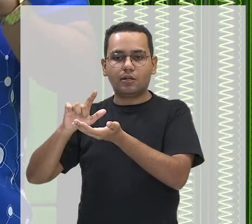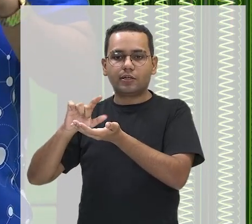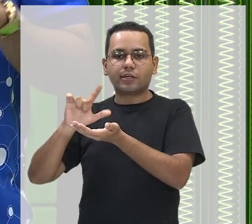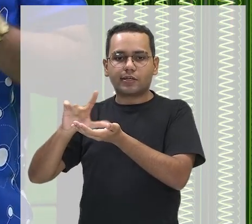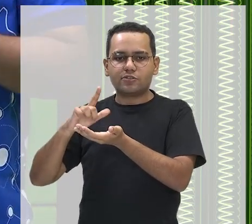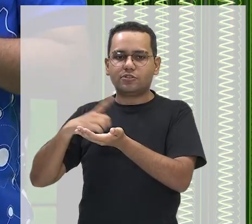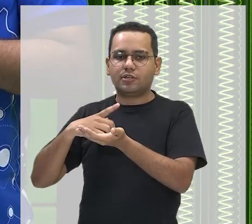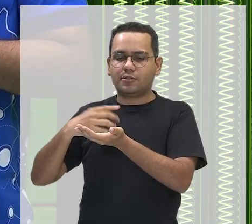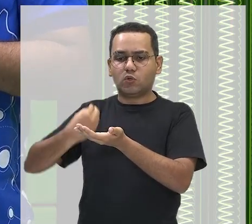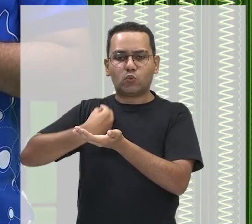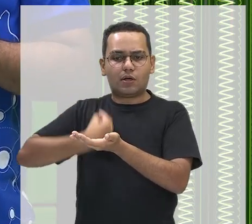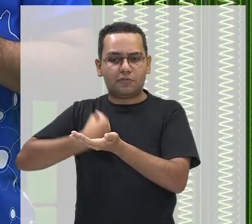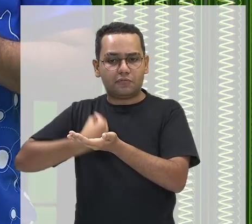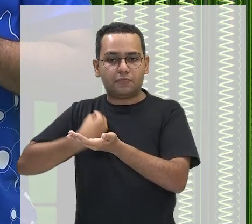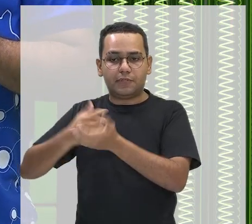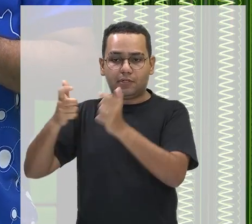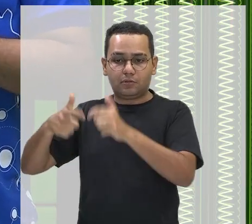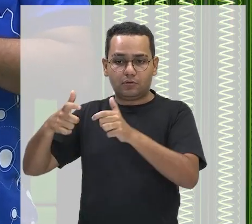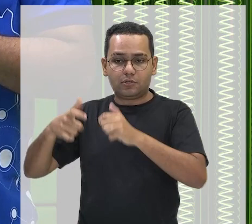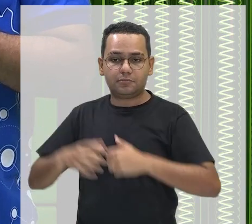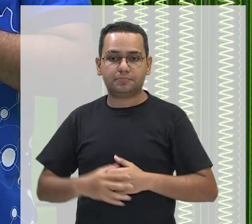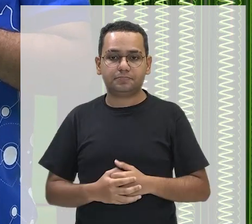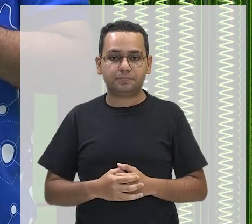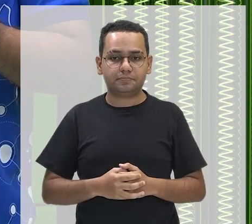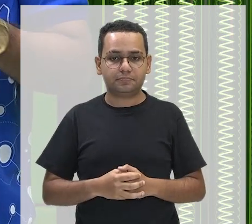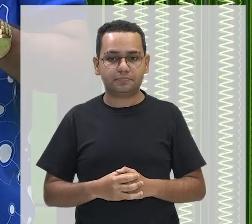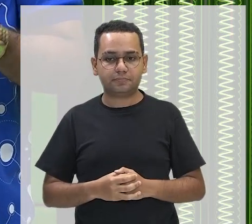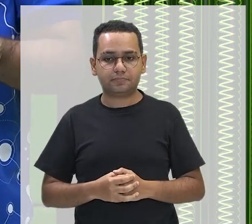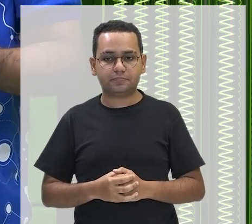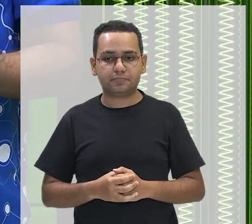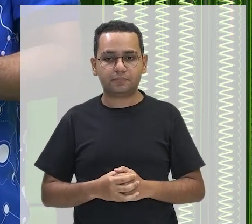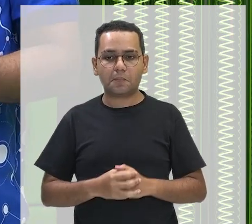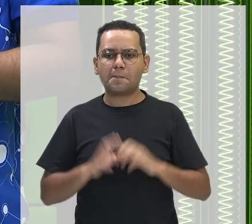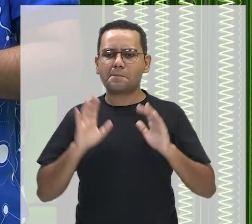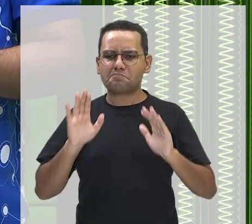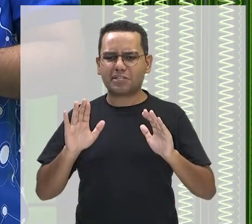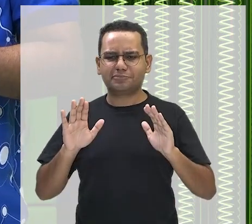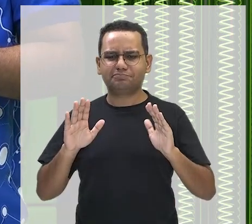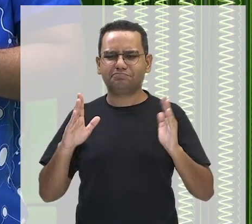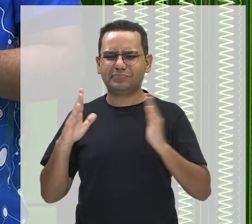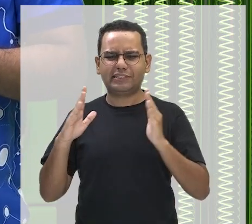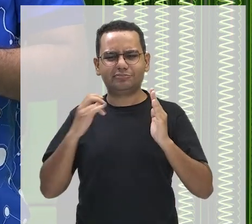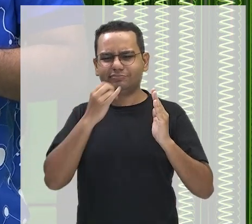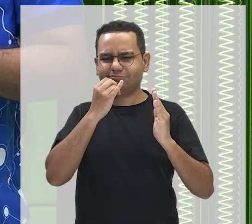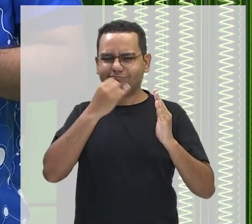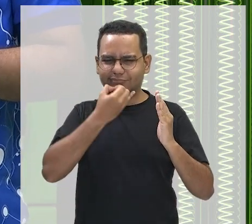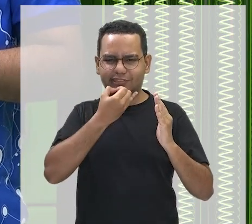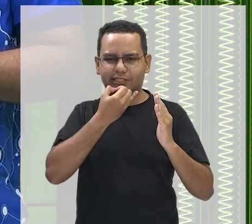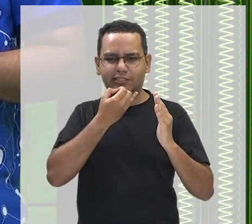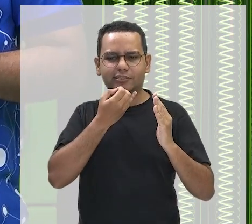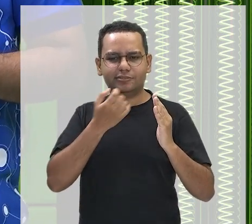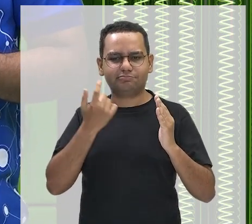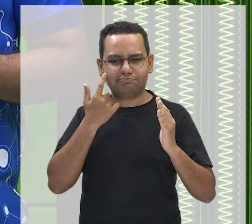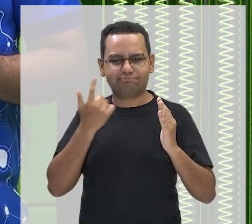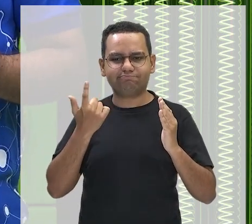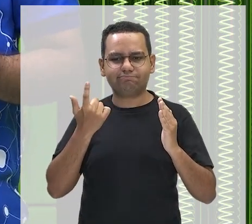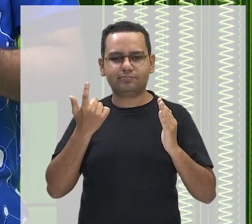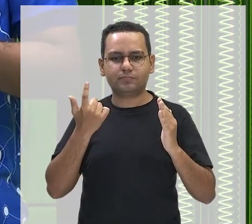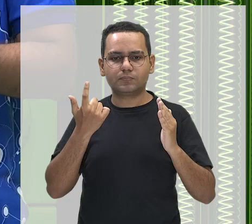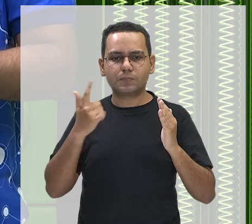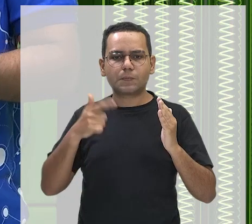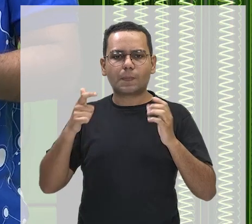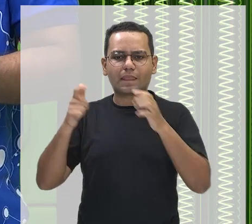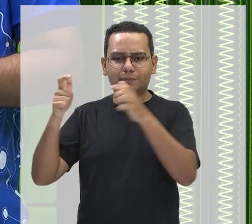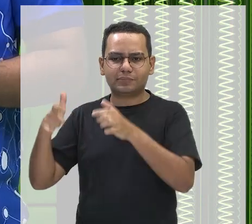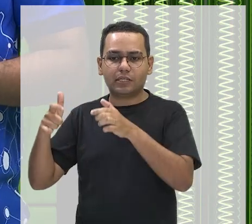ficavam ali hospedadas, vamos dizer assim, nessa região, né. Era um período muito triste, né. Paricatuba era conhecido ali como a cidade